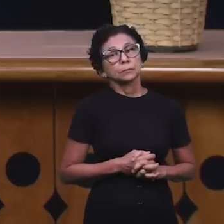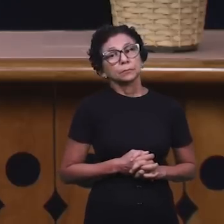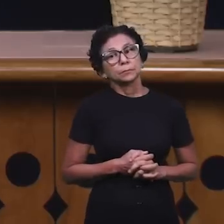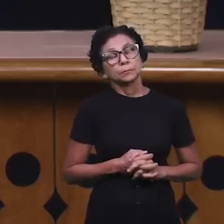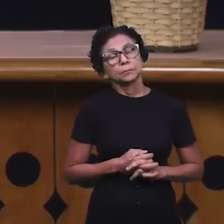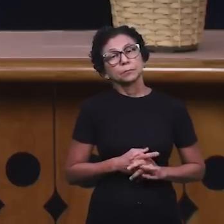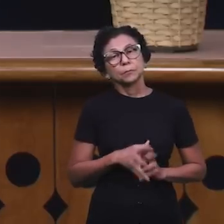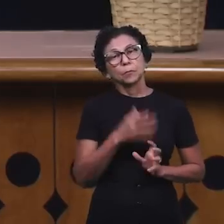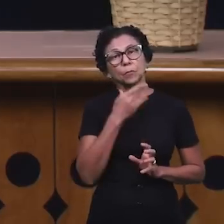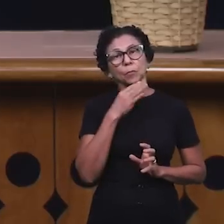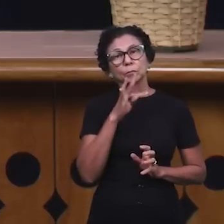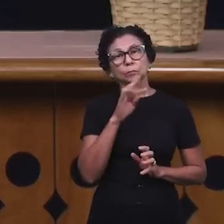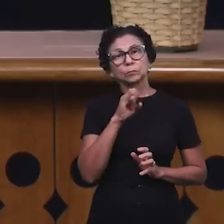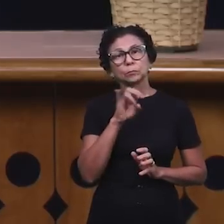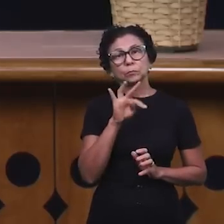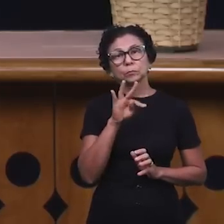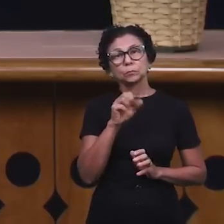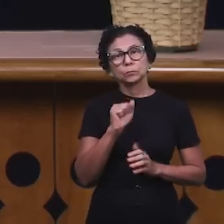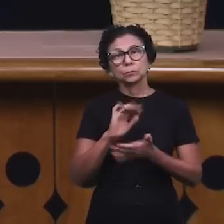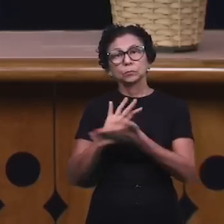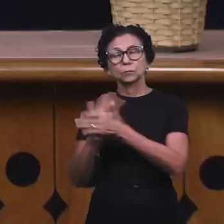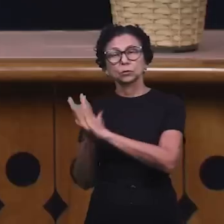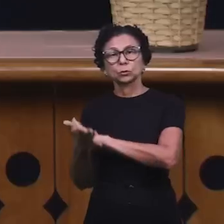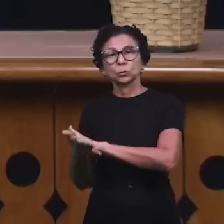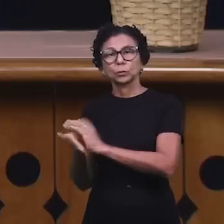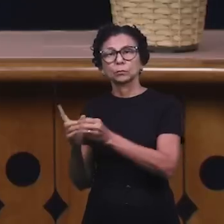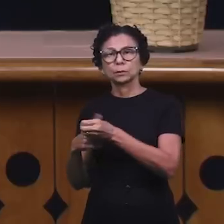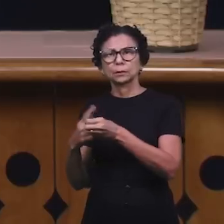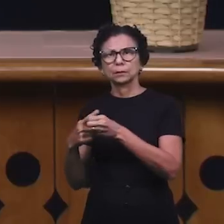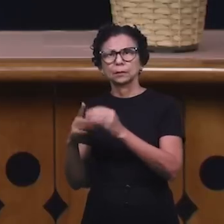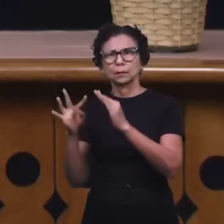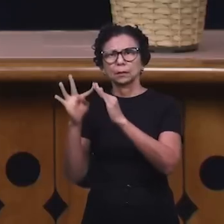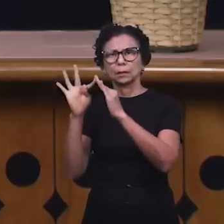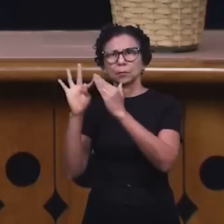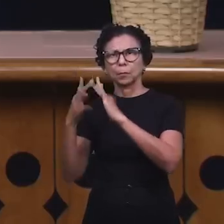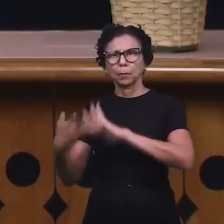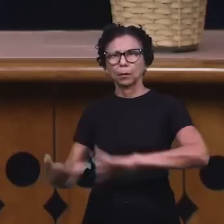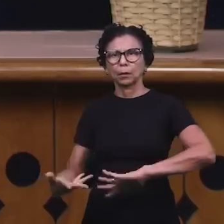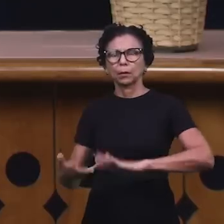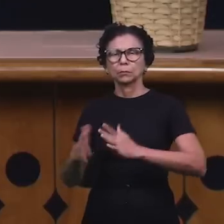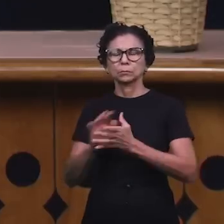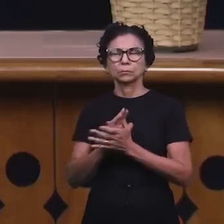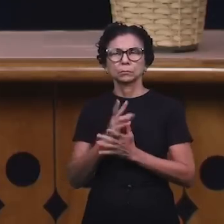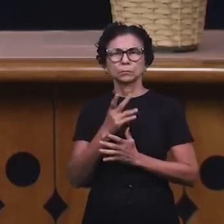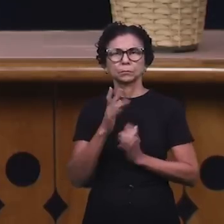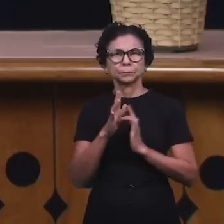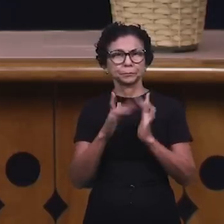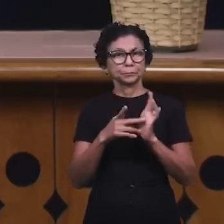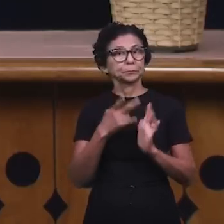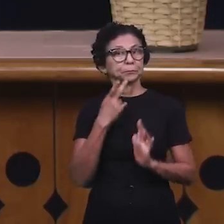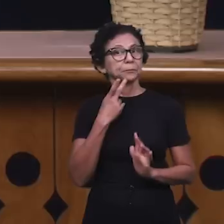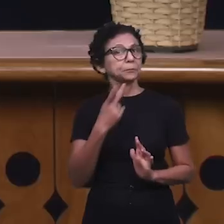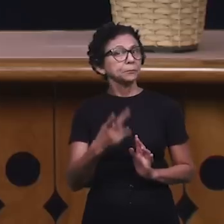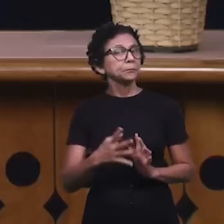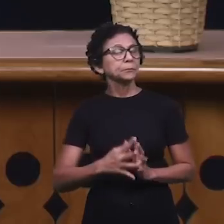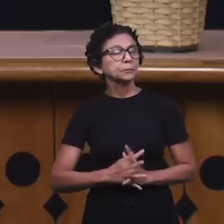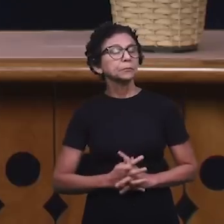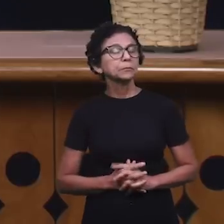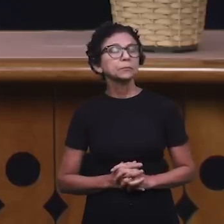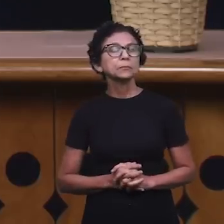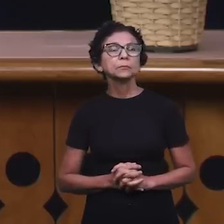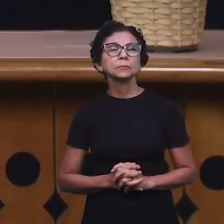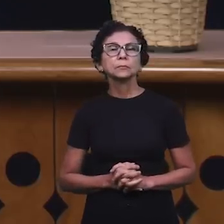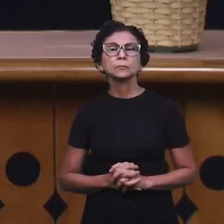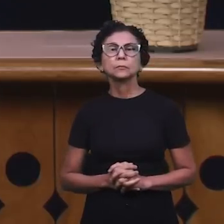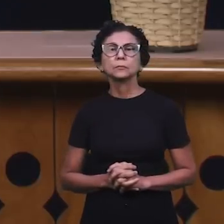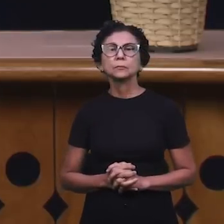terra. Algumas famílias destruiu a cidade, destruiu o templo, a cidade, como Jesus havia predito. E o que